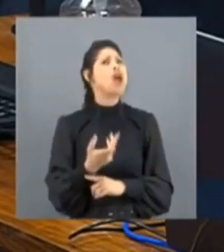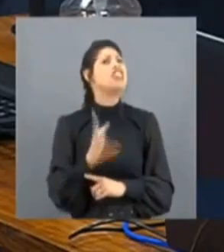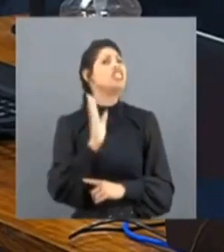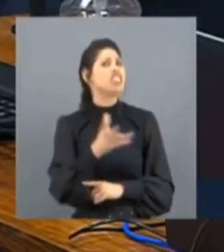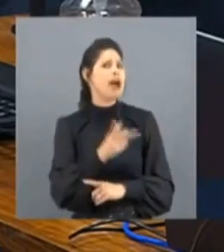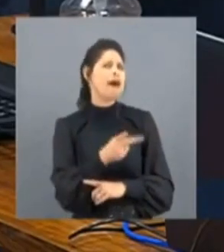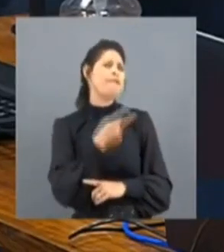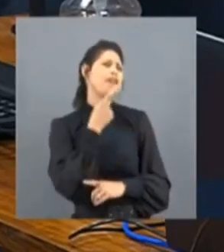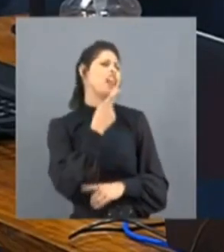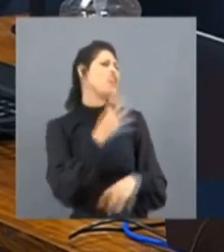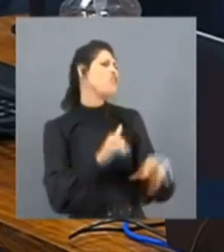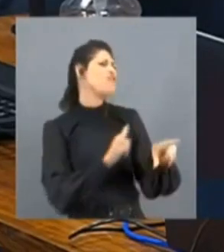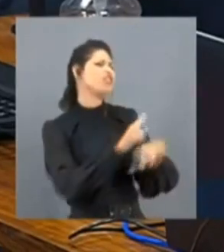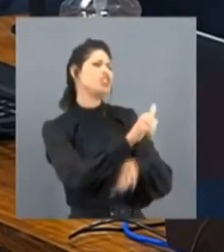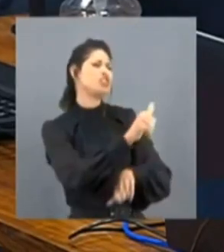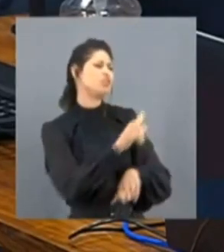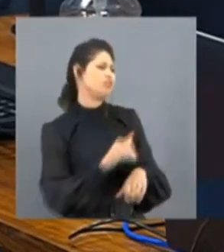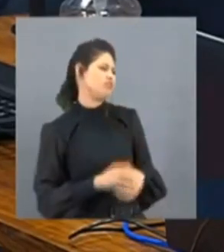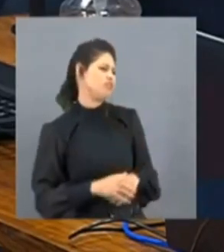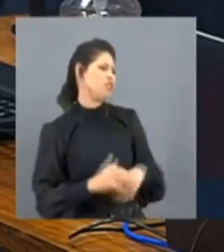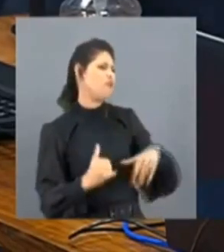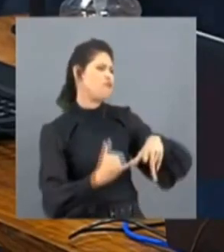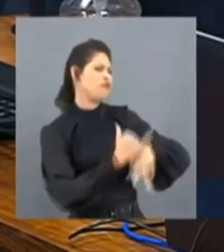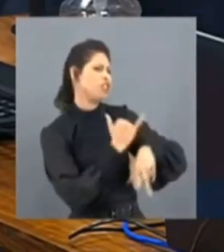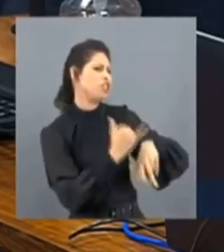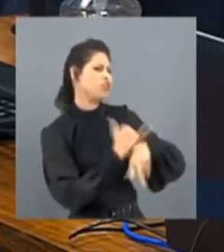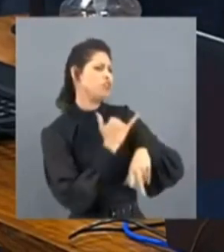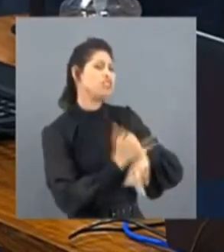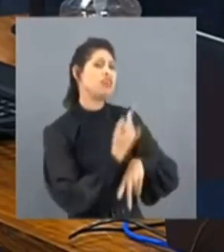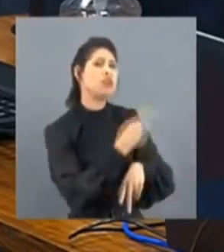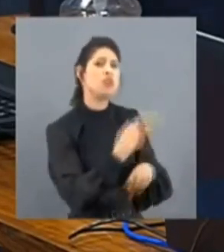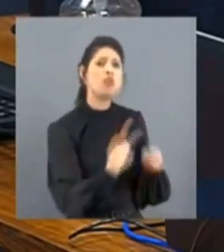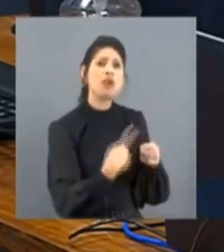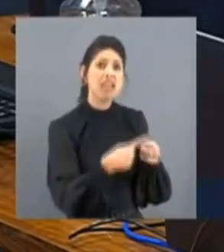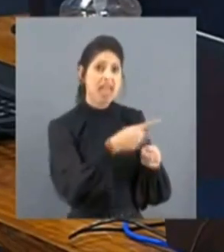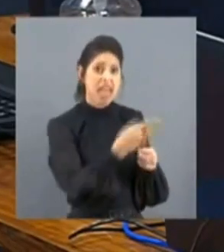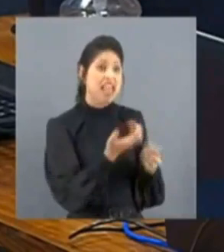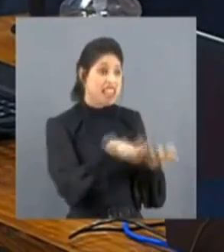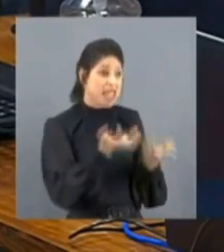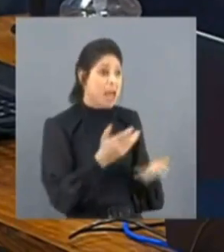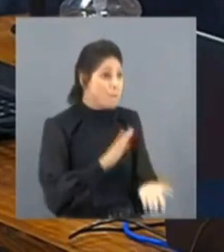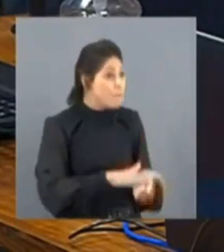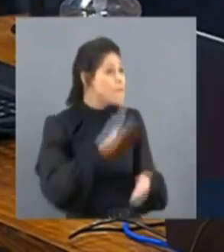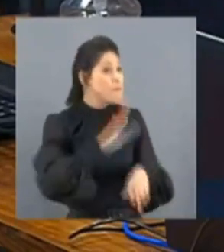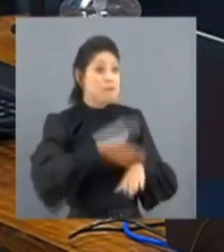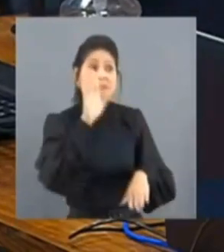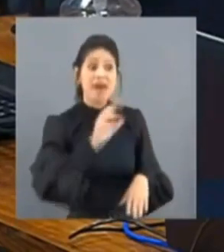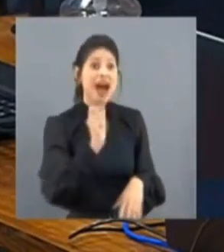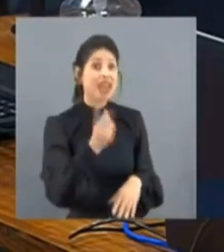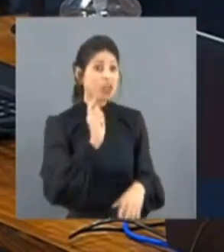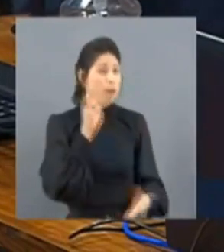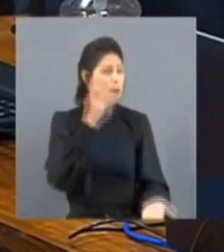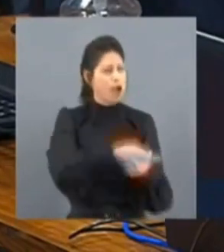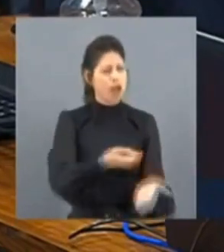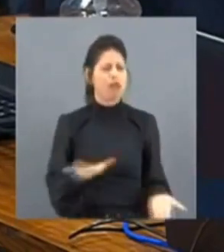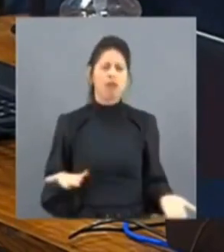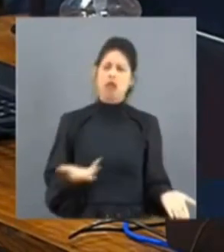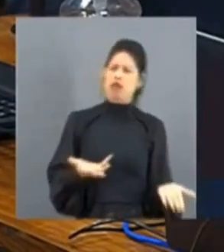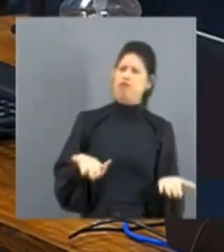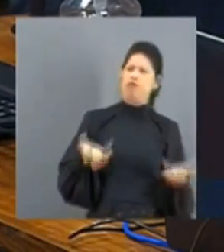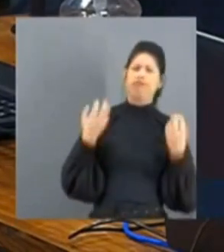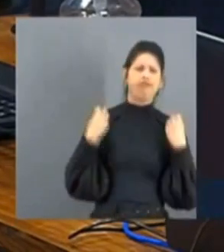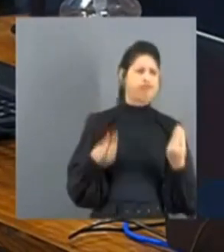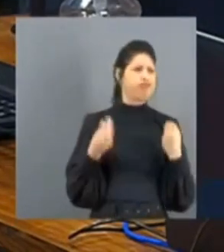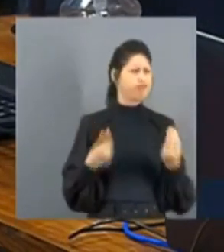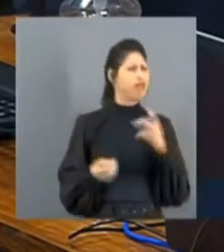revitimizando ele, porque o assunto da Ibope, para eles ganharem mais patrocinador, é uma descaração isso. E